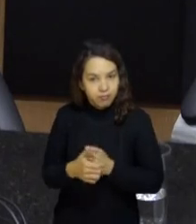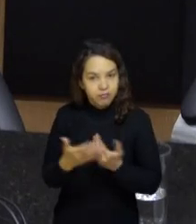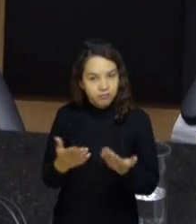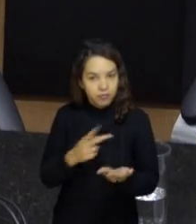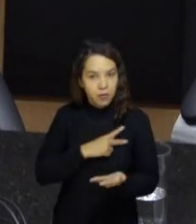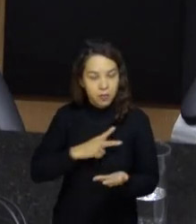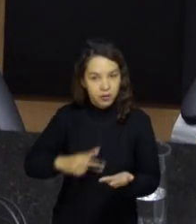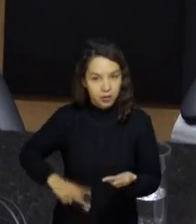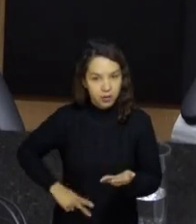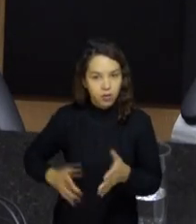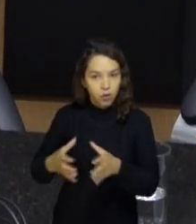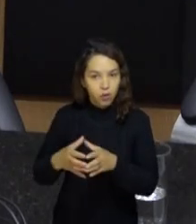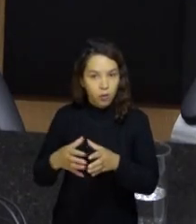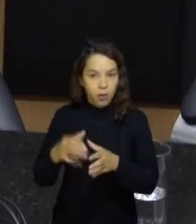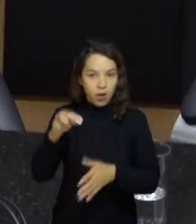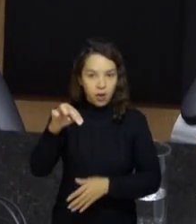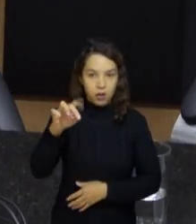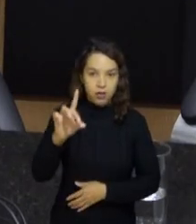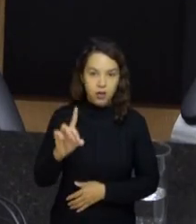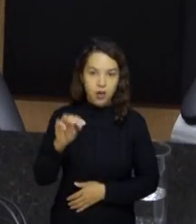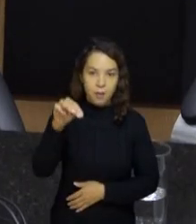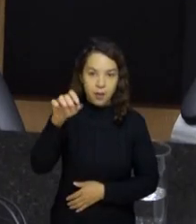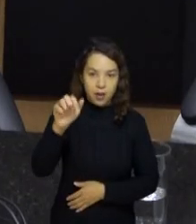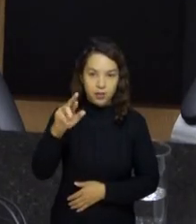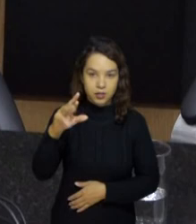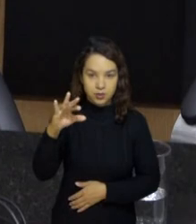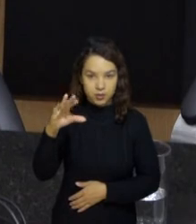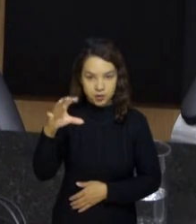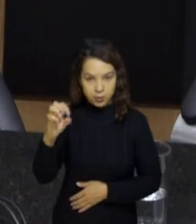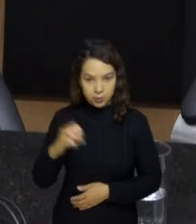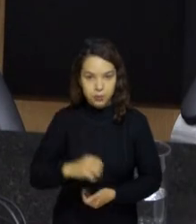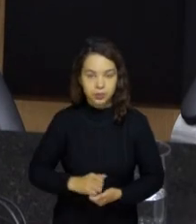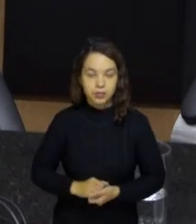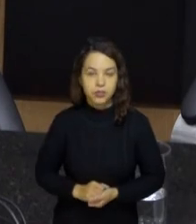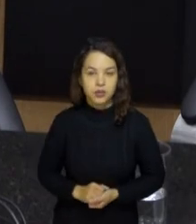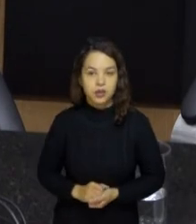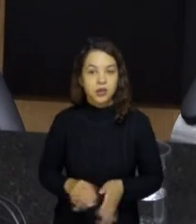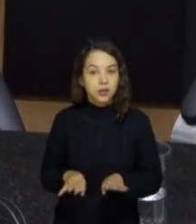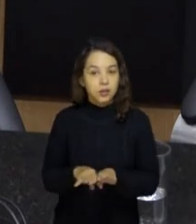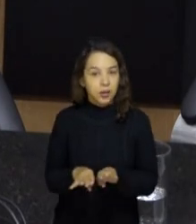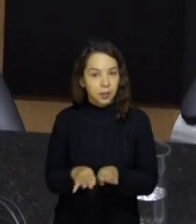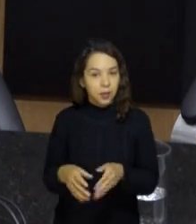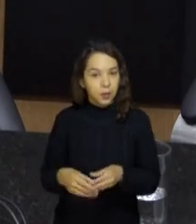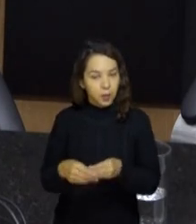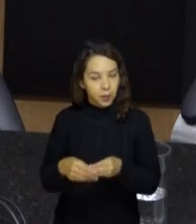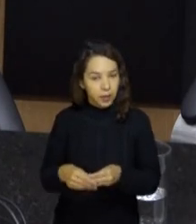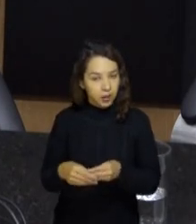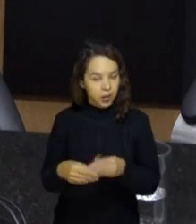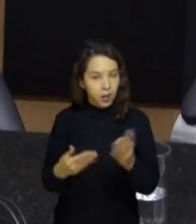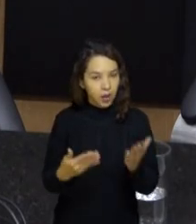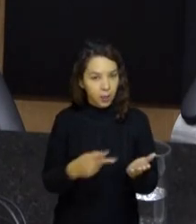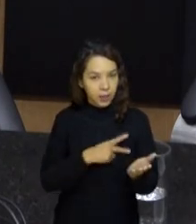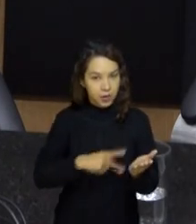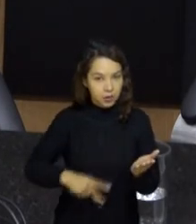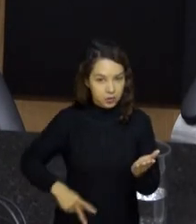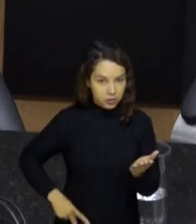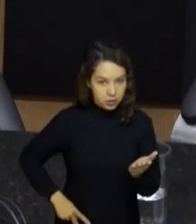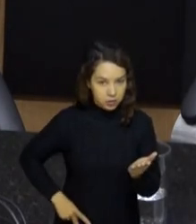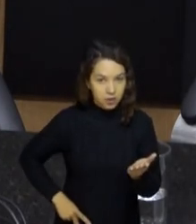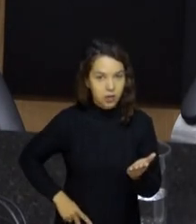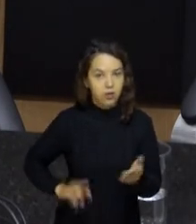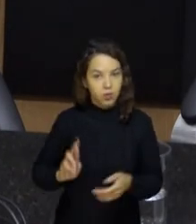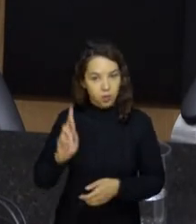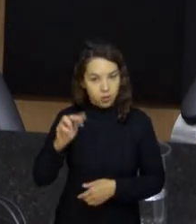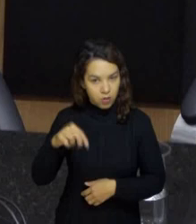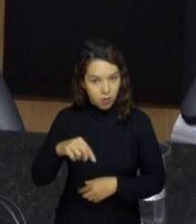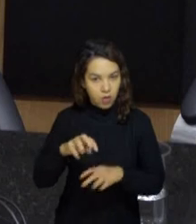Grupo ND, Marcelo Petrelli, cumprimentar também ao senhor presidente que conduz esta sessão hoje, o padre